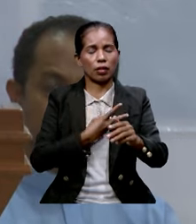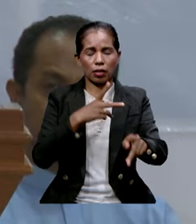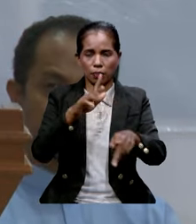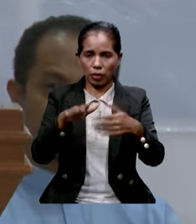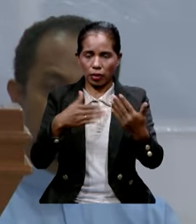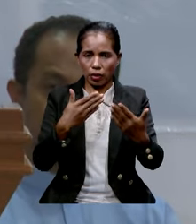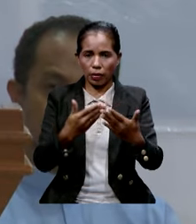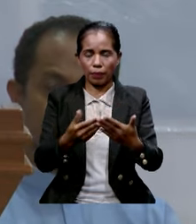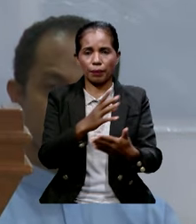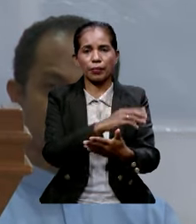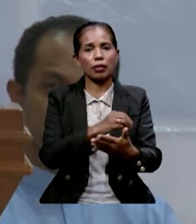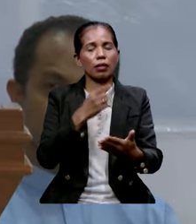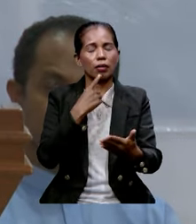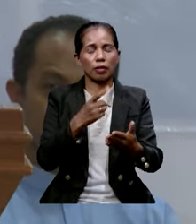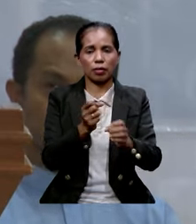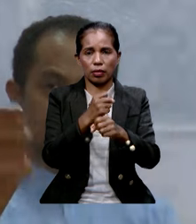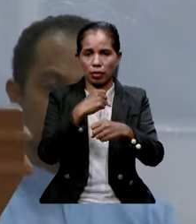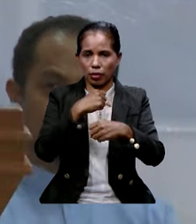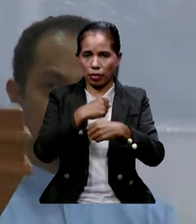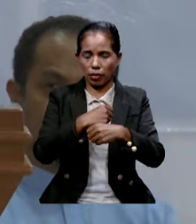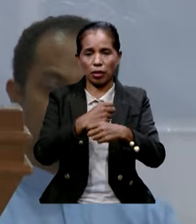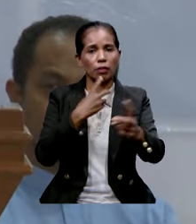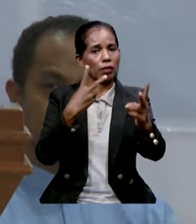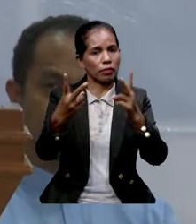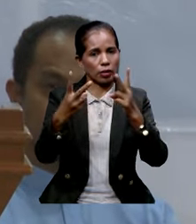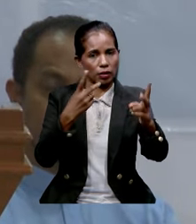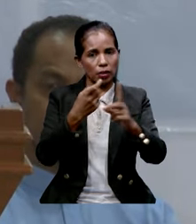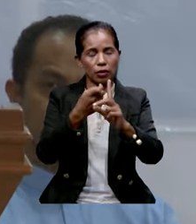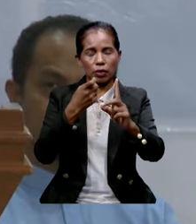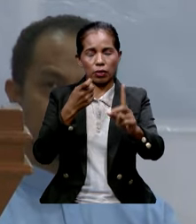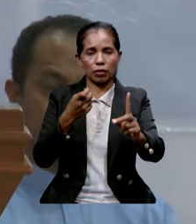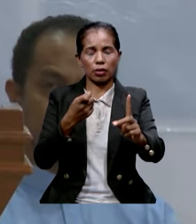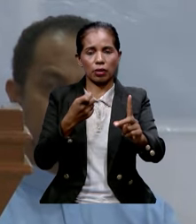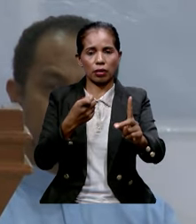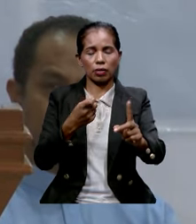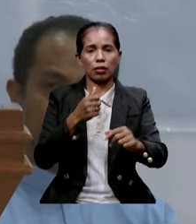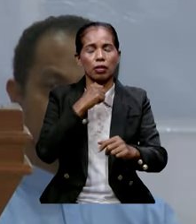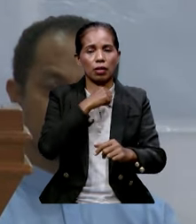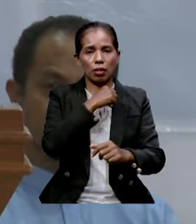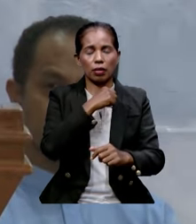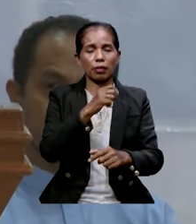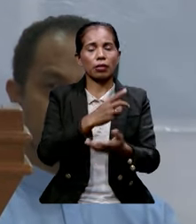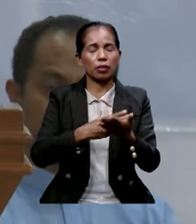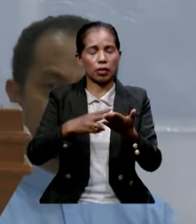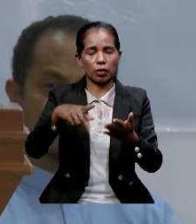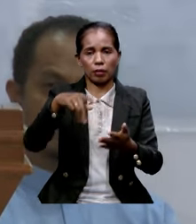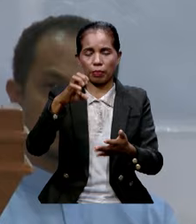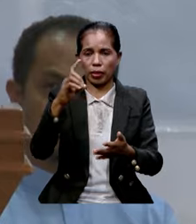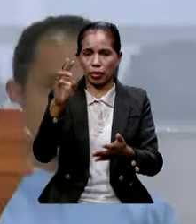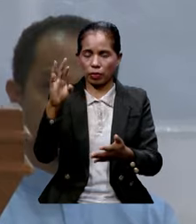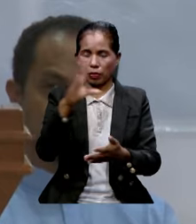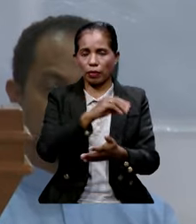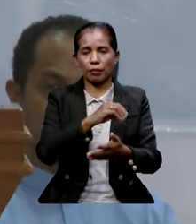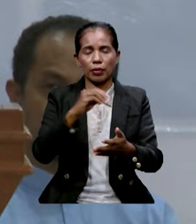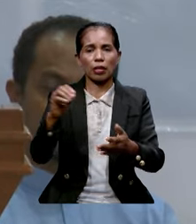bom êxito da realização desta visita do sucessor de São Pedro, pastor universal